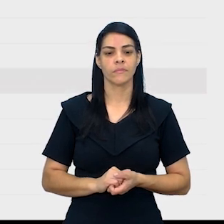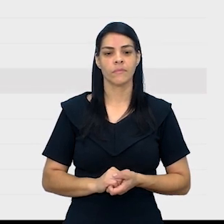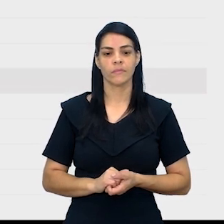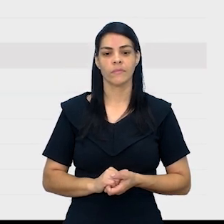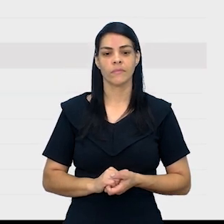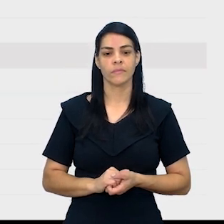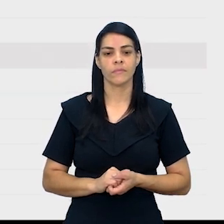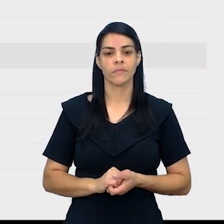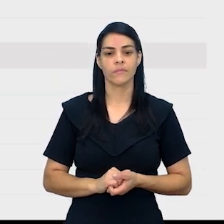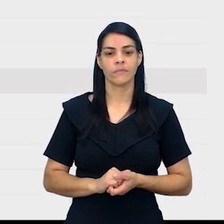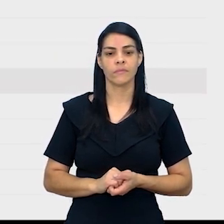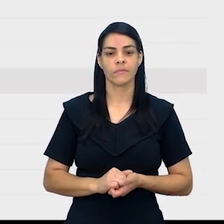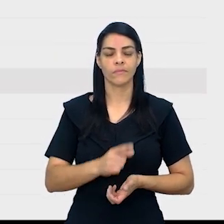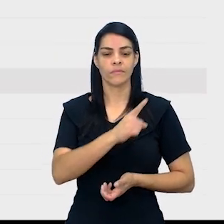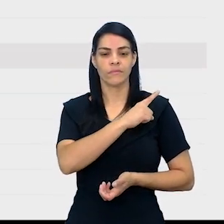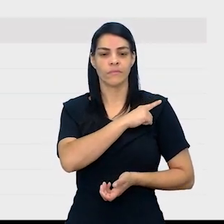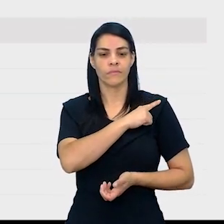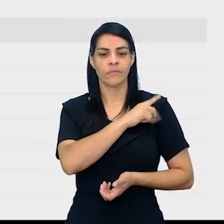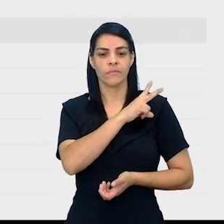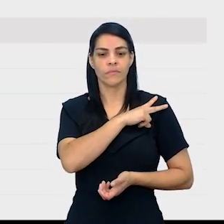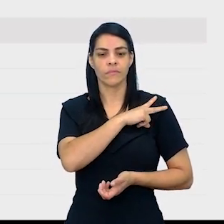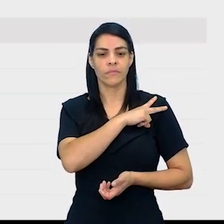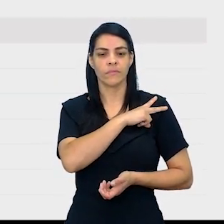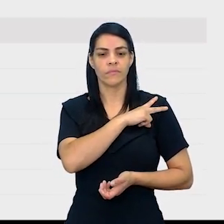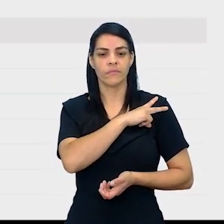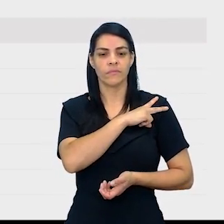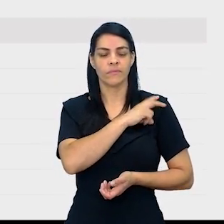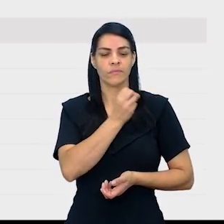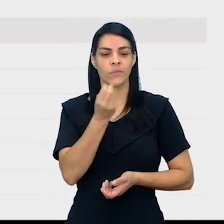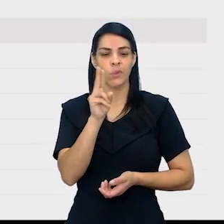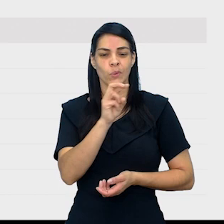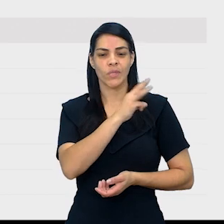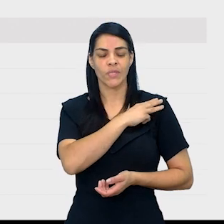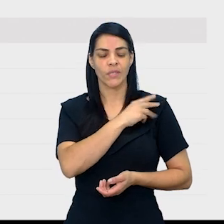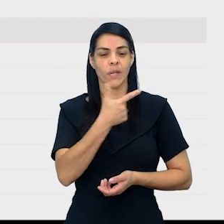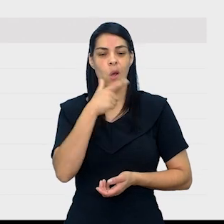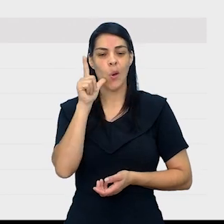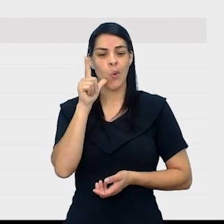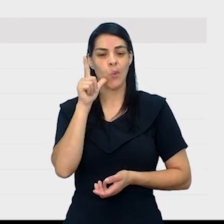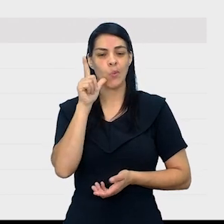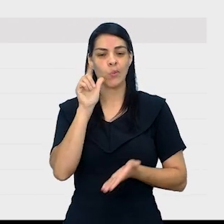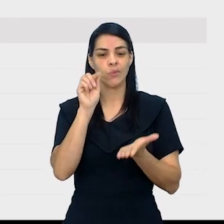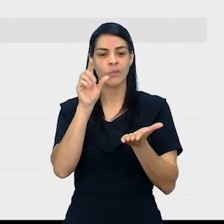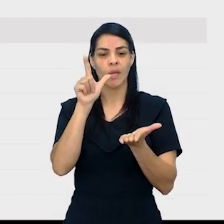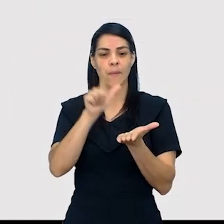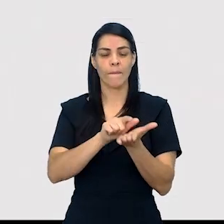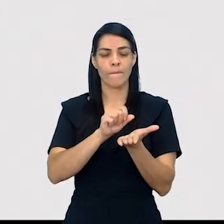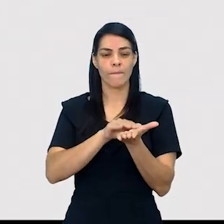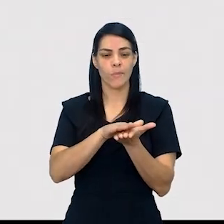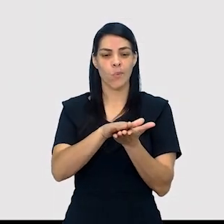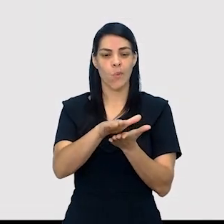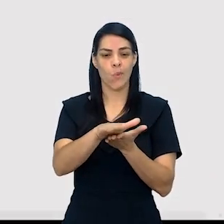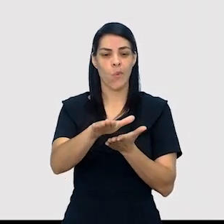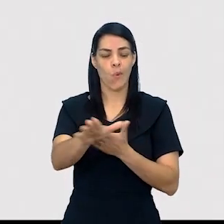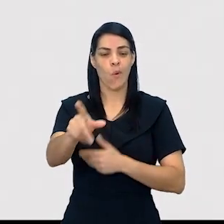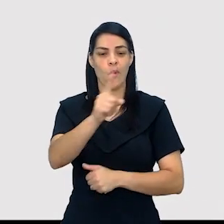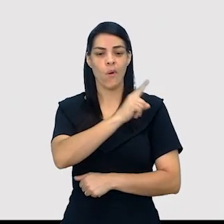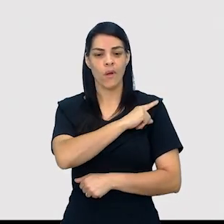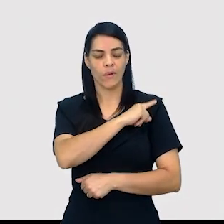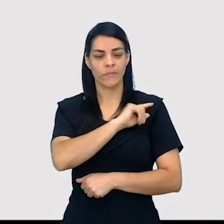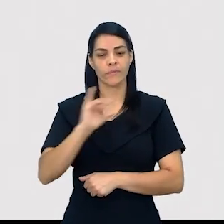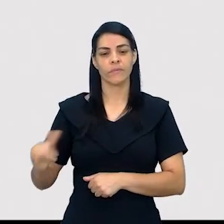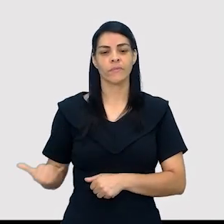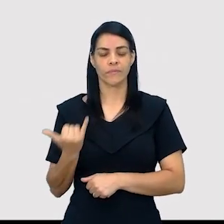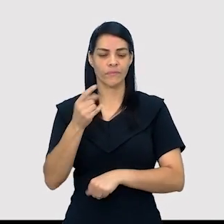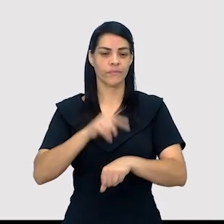primeira série segunda ou terceira Eu imprimi ontem da primeira e lembrando aqui aproveitando o